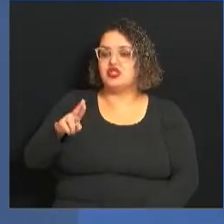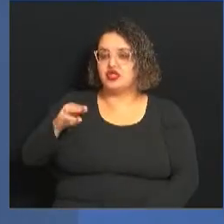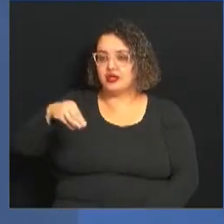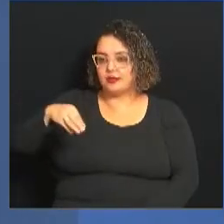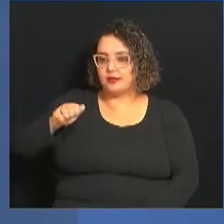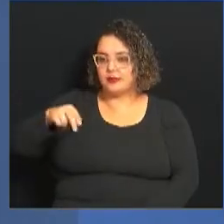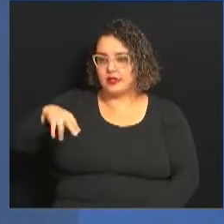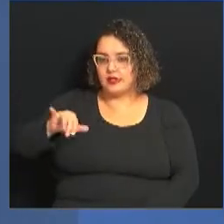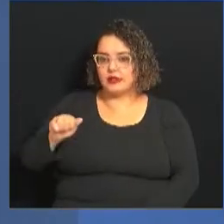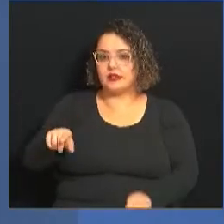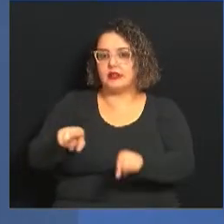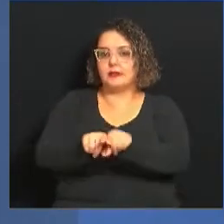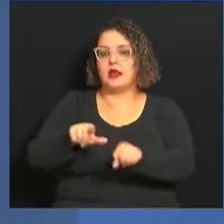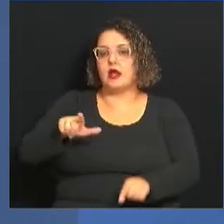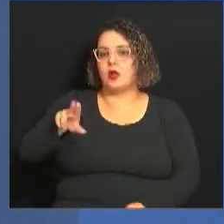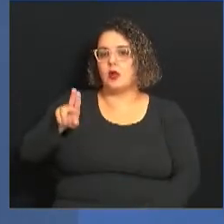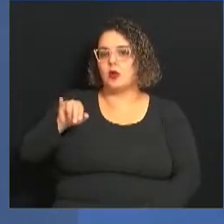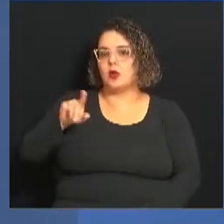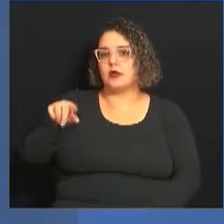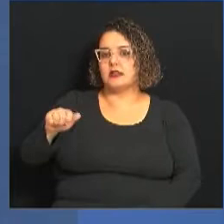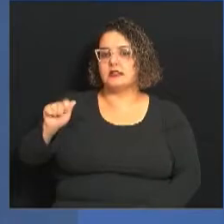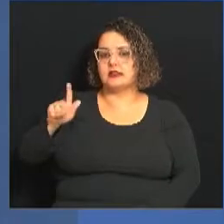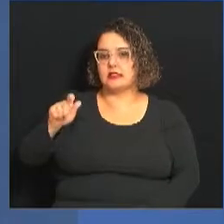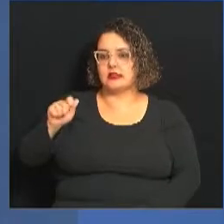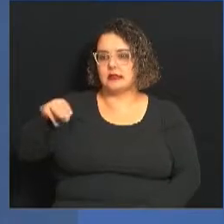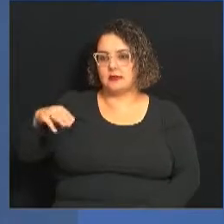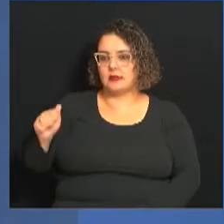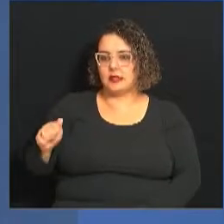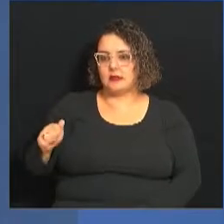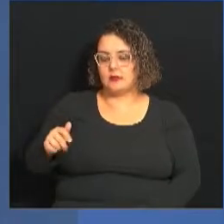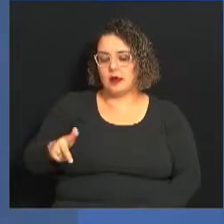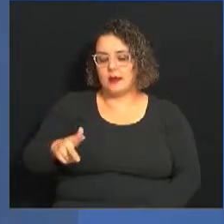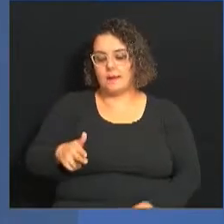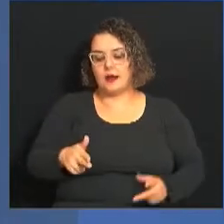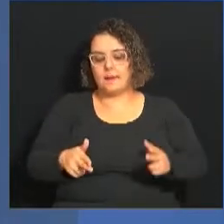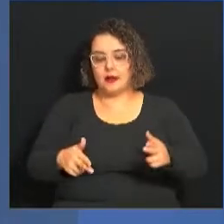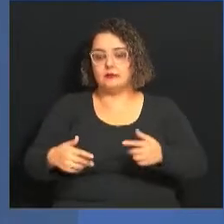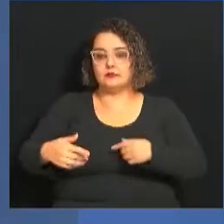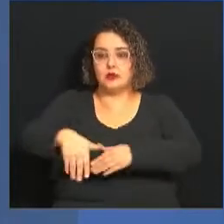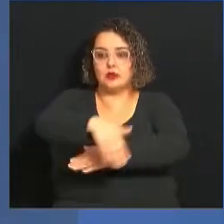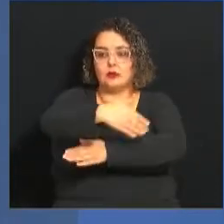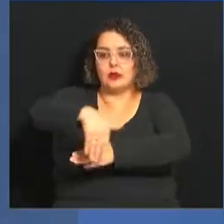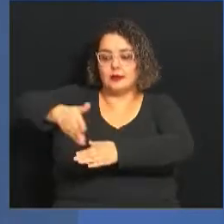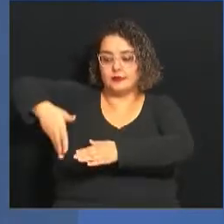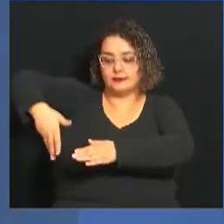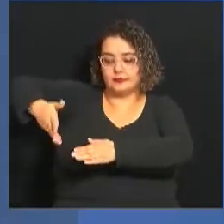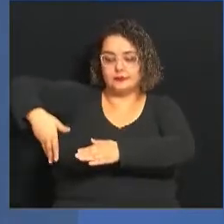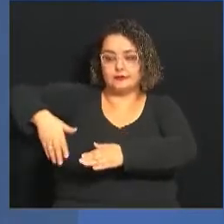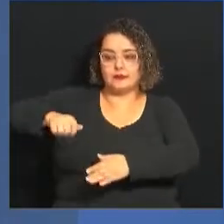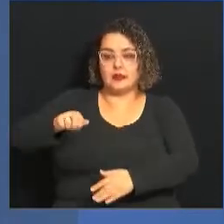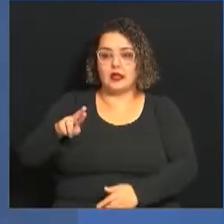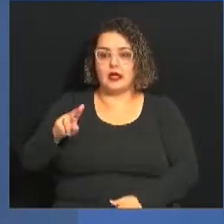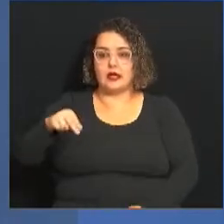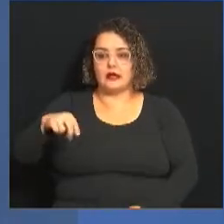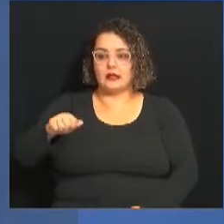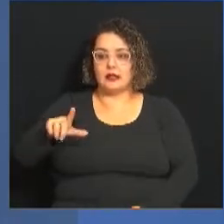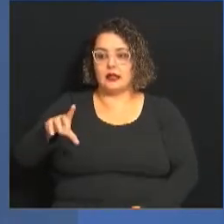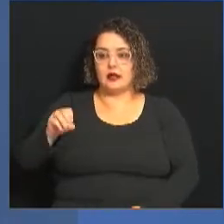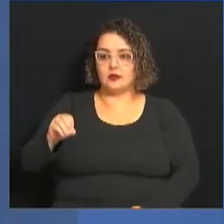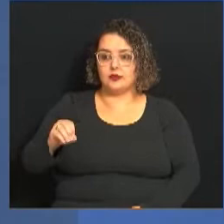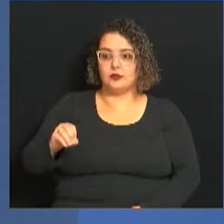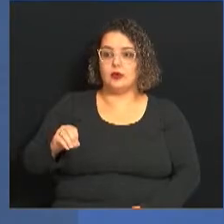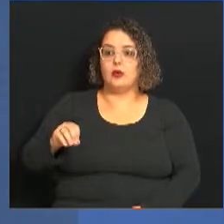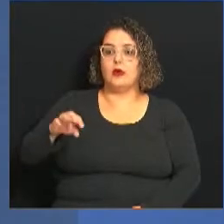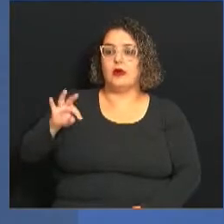Gama. E também está previsto ali um pré-bloqueio no cruzamento da Arnaldo de Carvalho com a Teodoro Langer. A